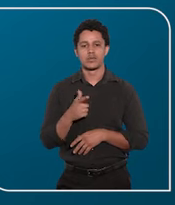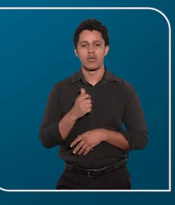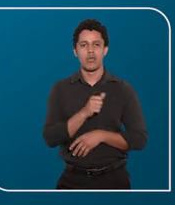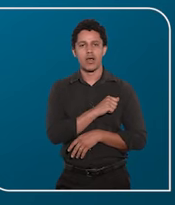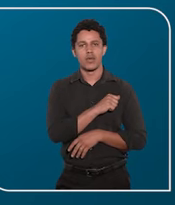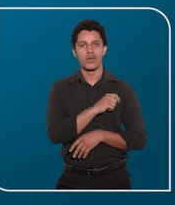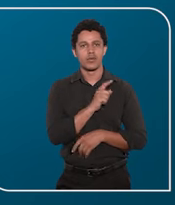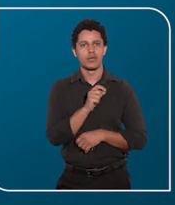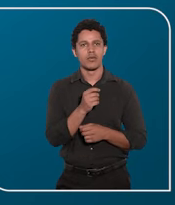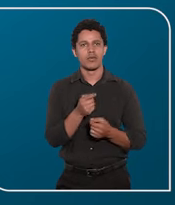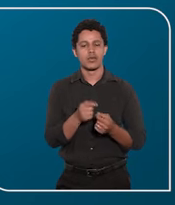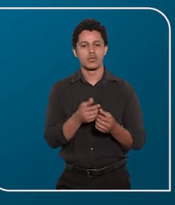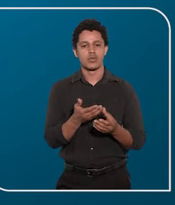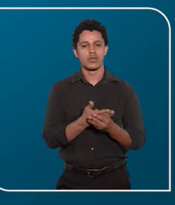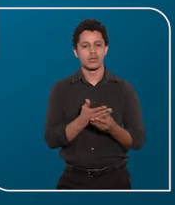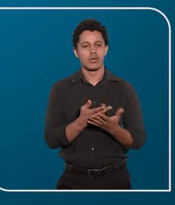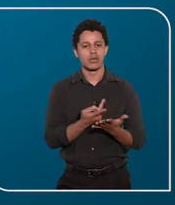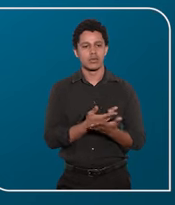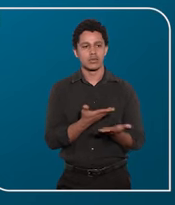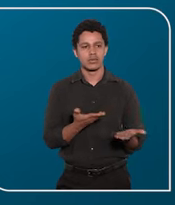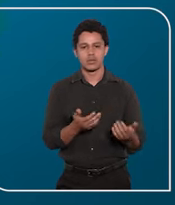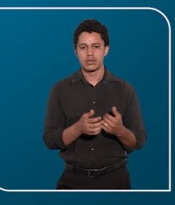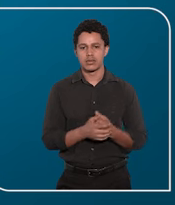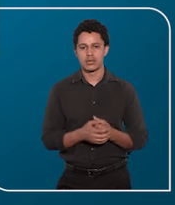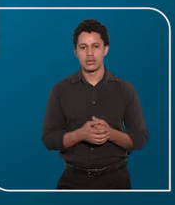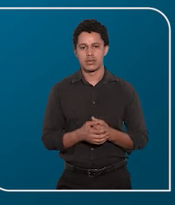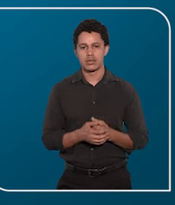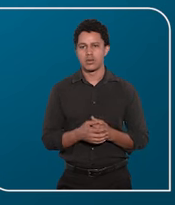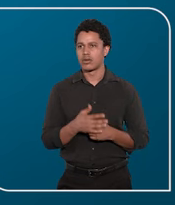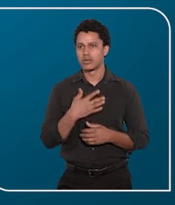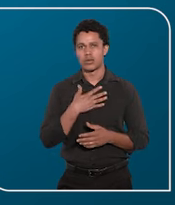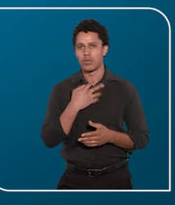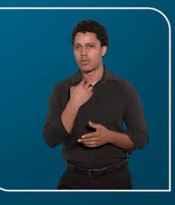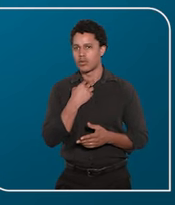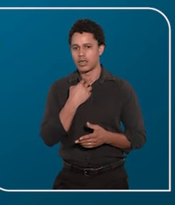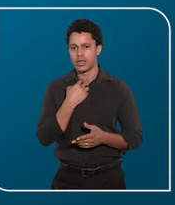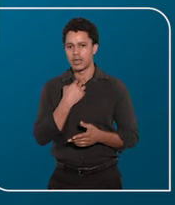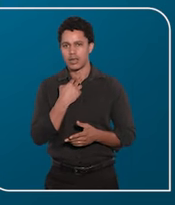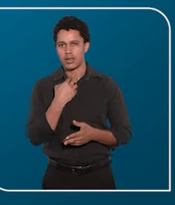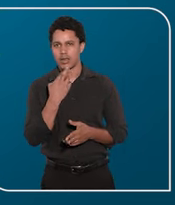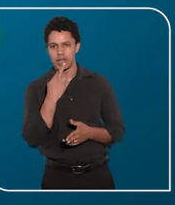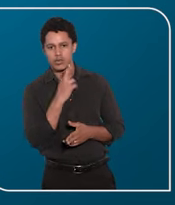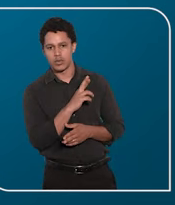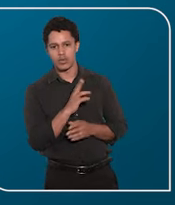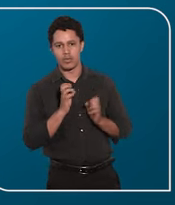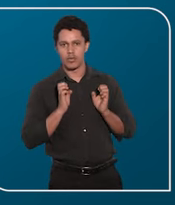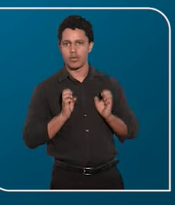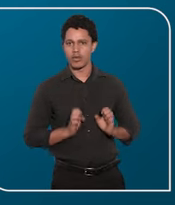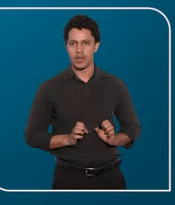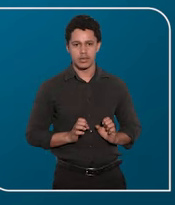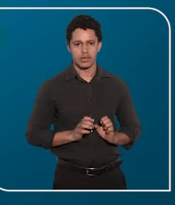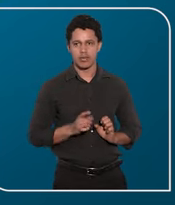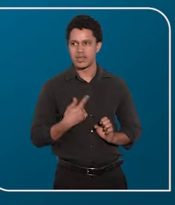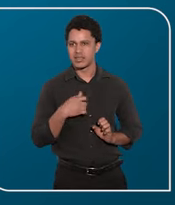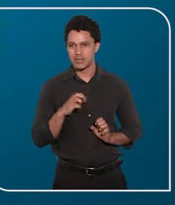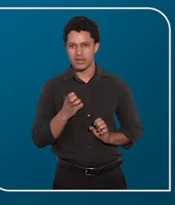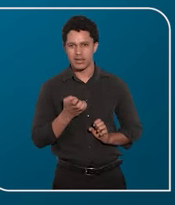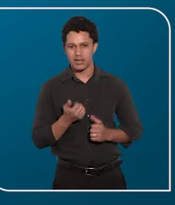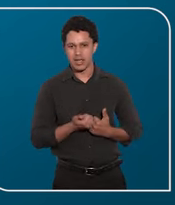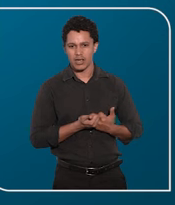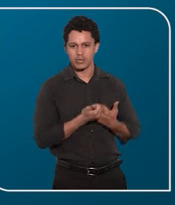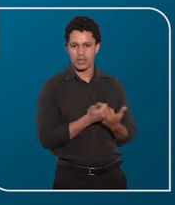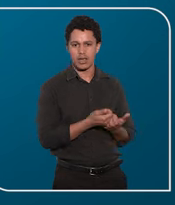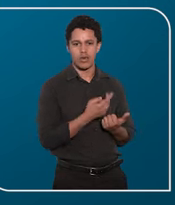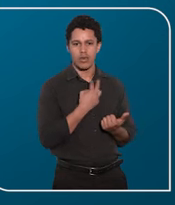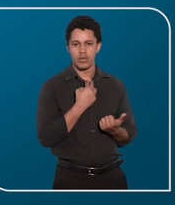nesse processo, aconteceu tal coisa? Eu já não poderia responder por uma questão ética, mas ainda que eu quisesse ajudar, eu só poderia